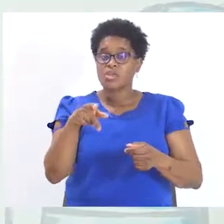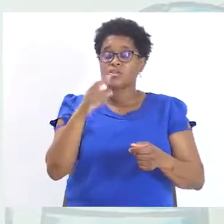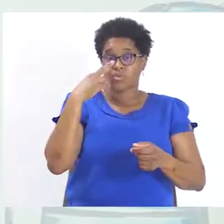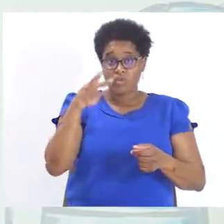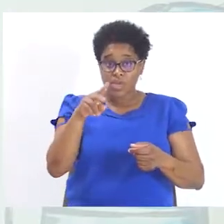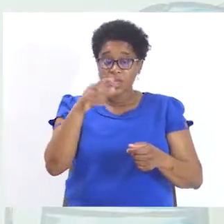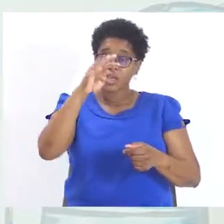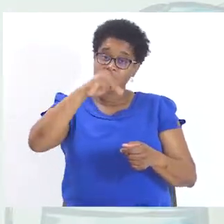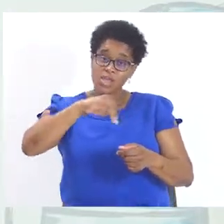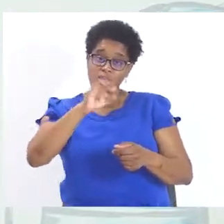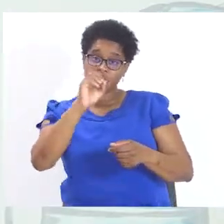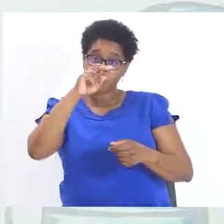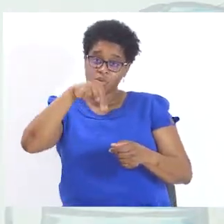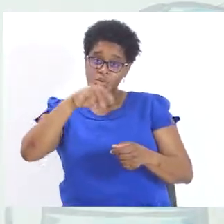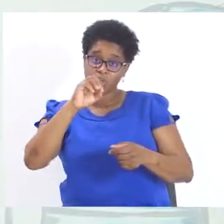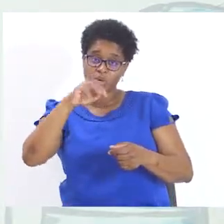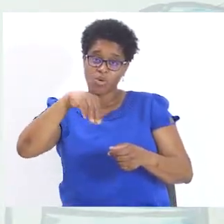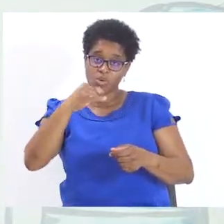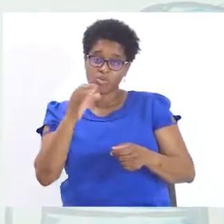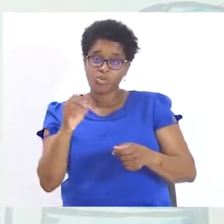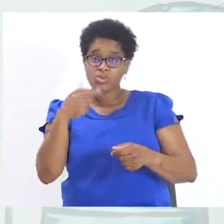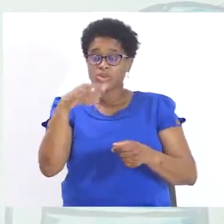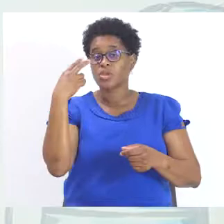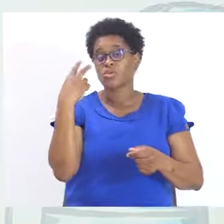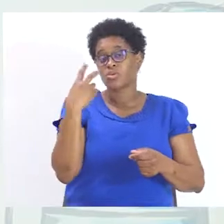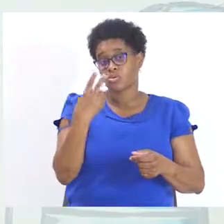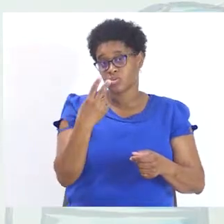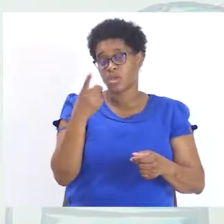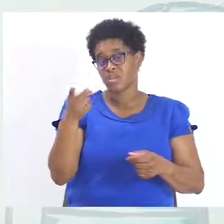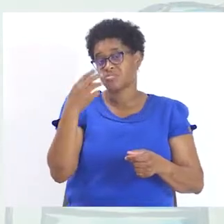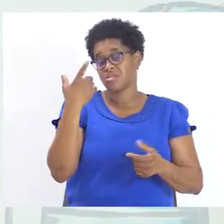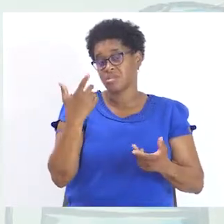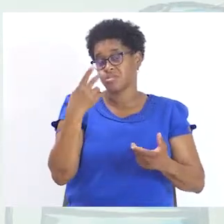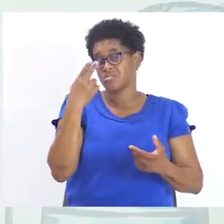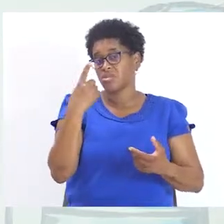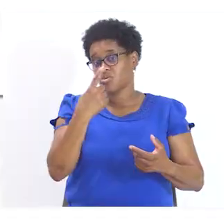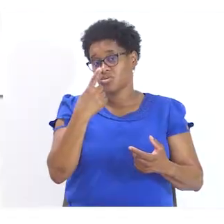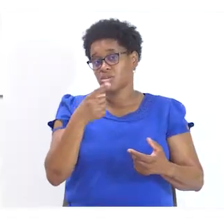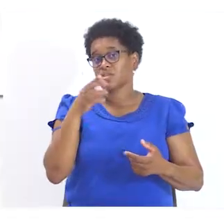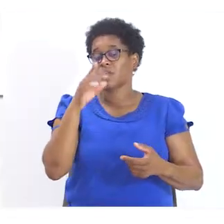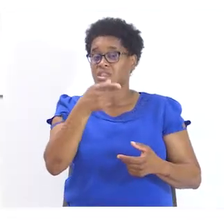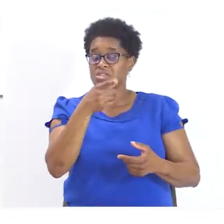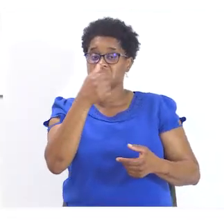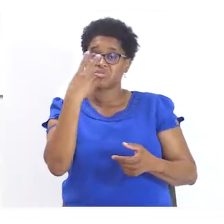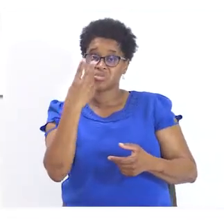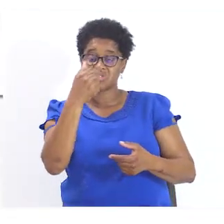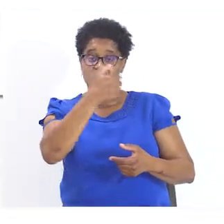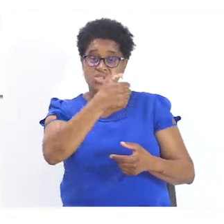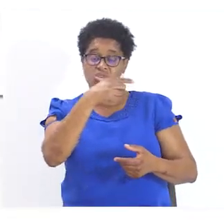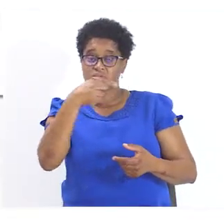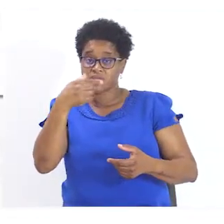único termo. Aqui nós temos dois termos, temos o 5 e temos o menos c. X mais